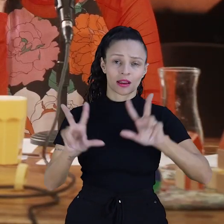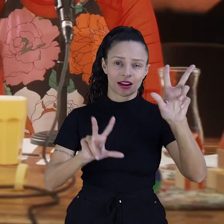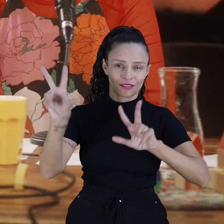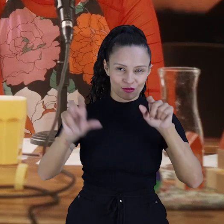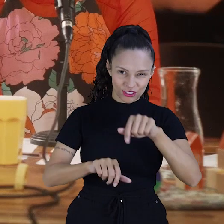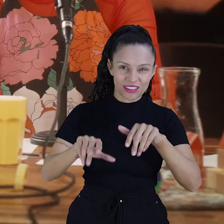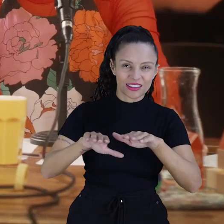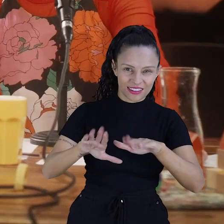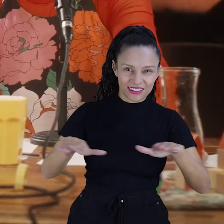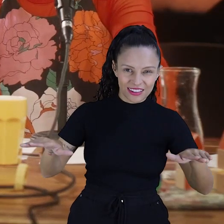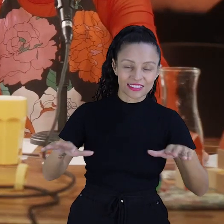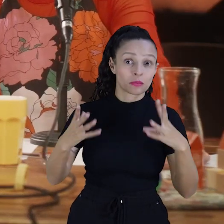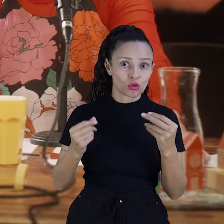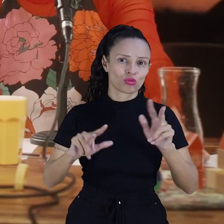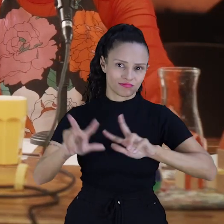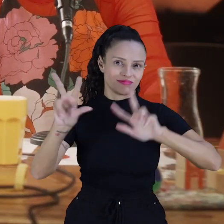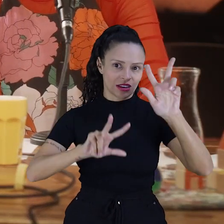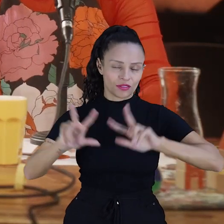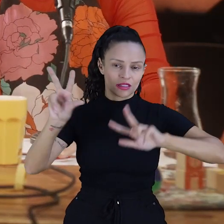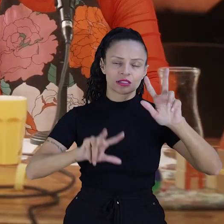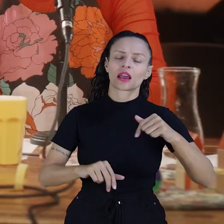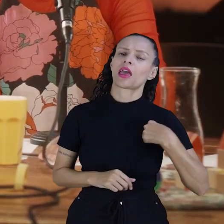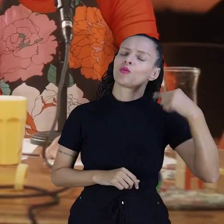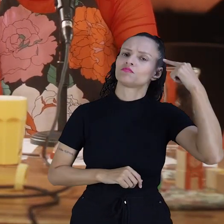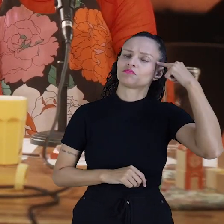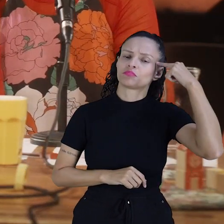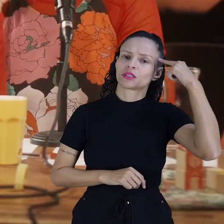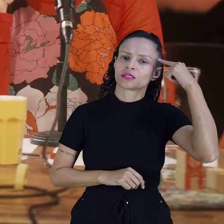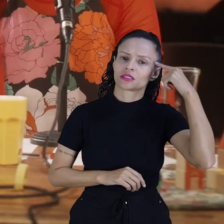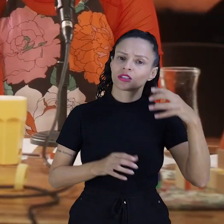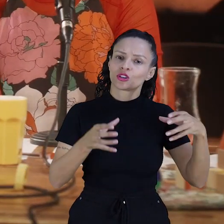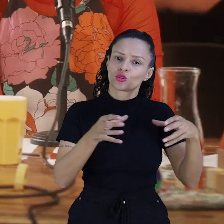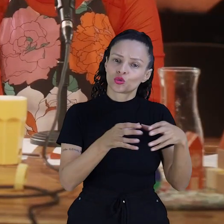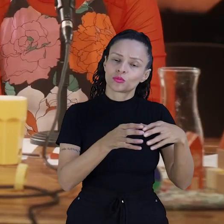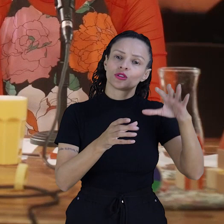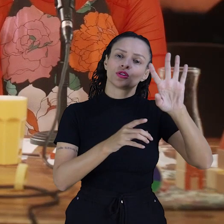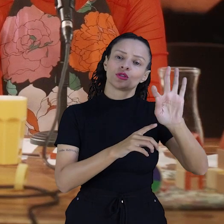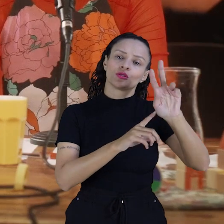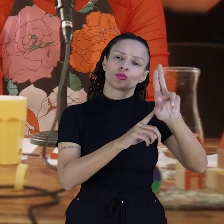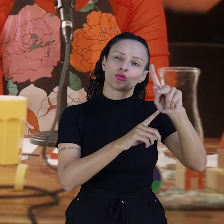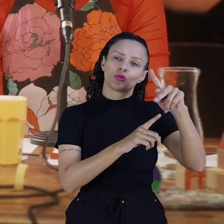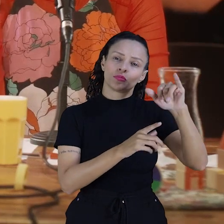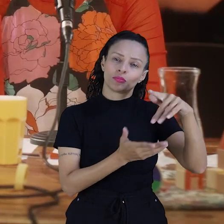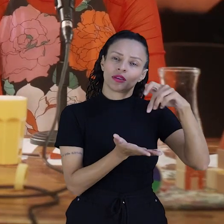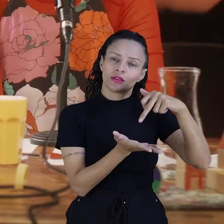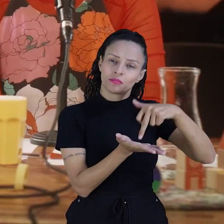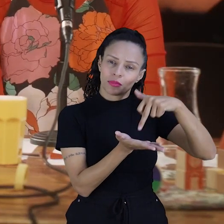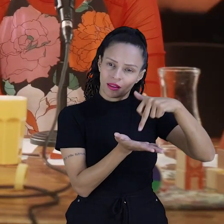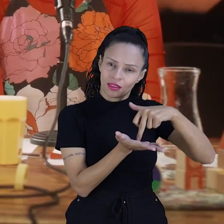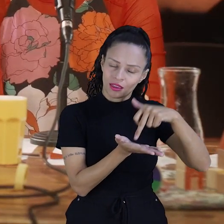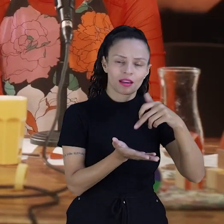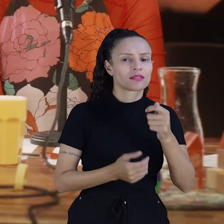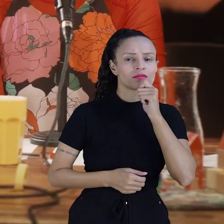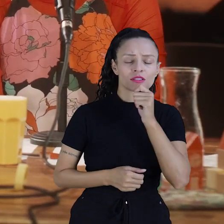carnaval, que você foi uma criança muito carnavalesca, e eu pensei no grupo Tupi-Pererê. A gente não falou